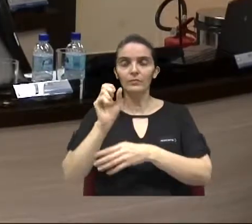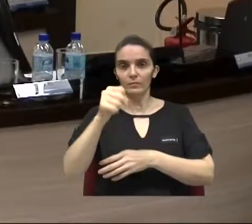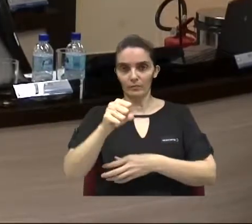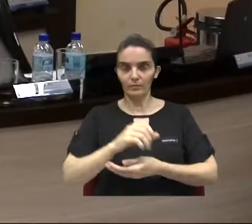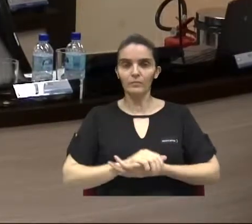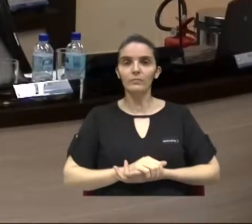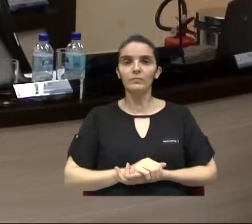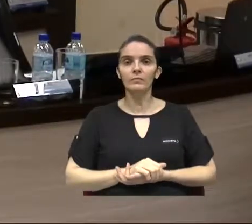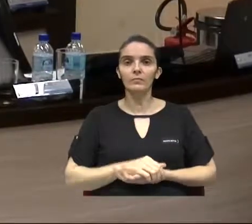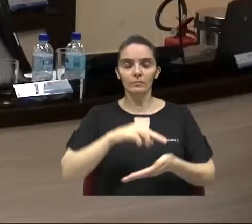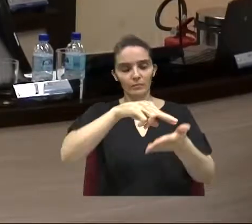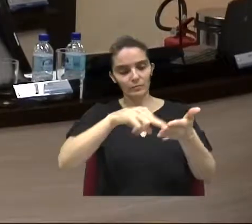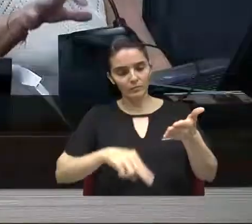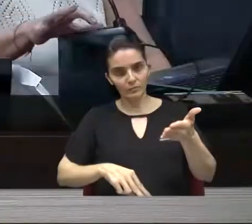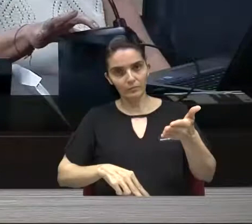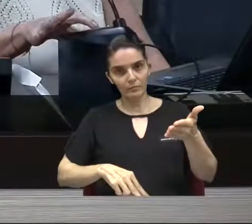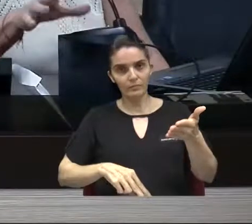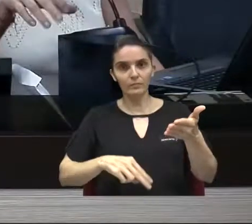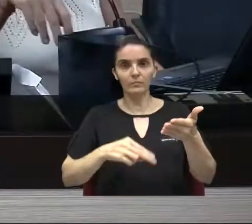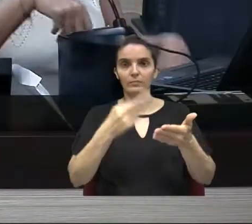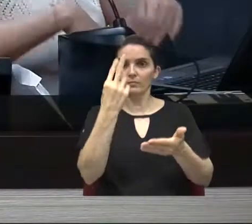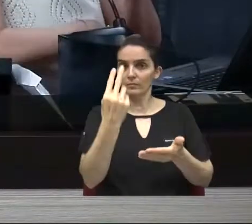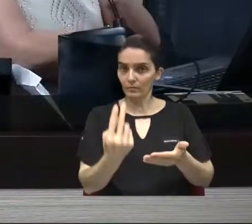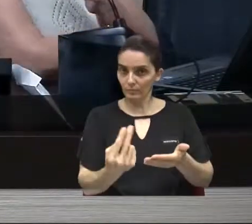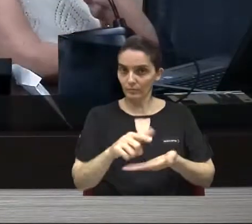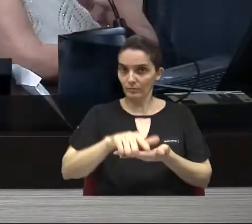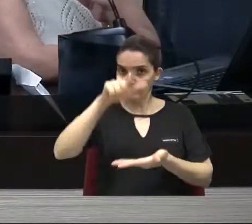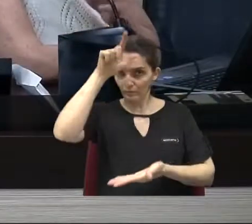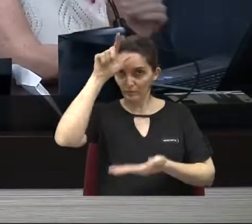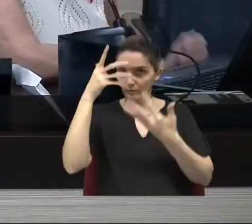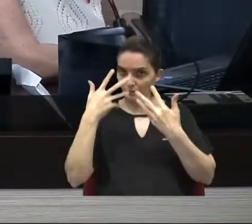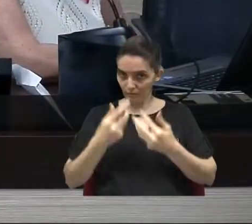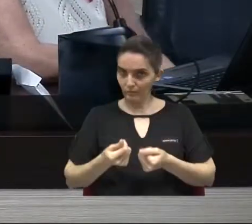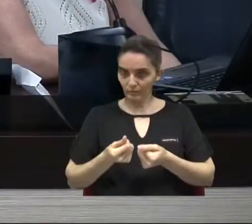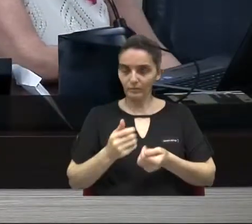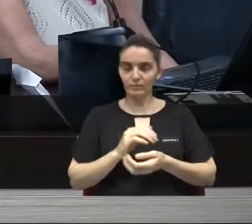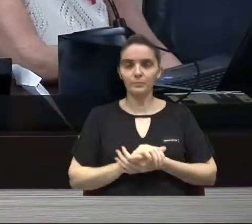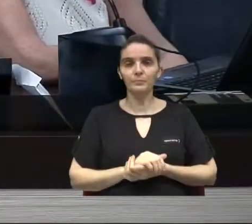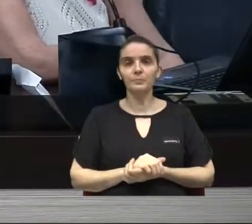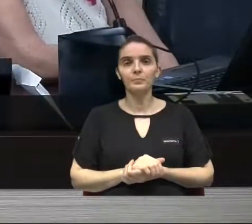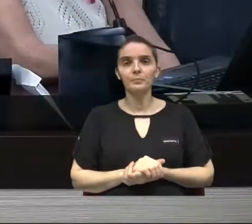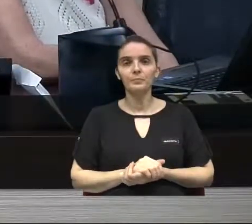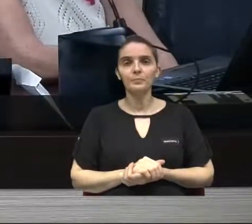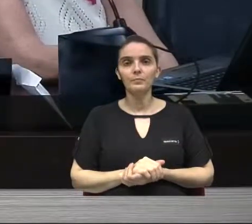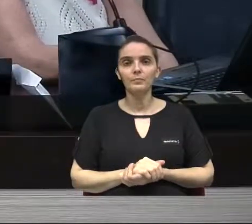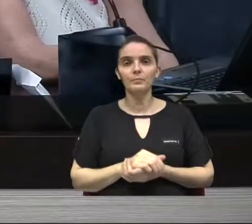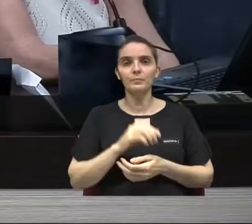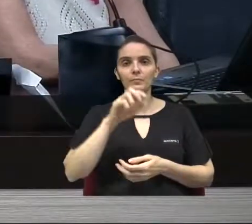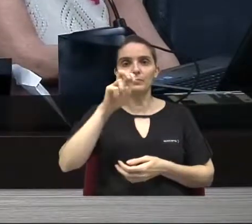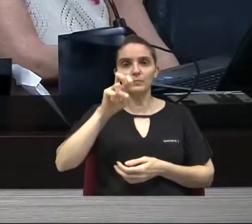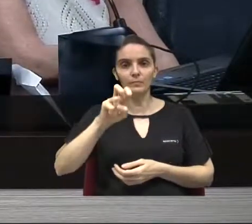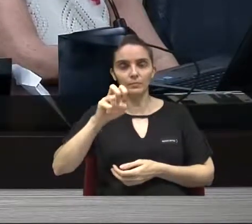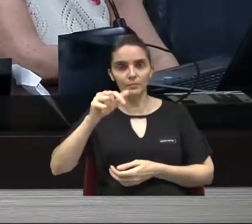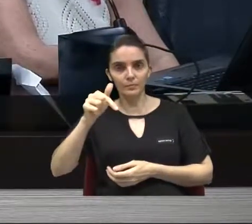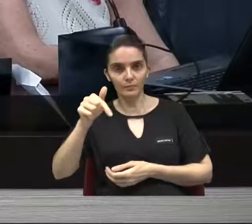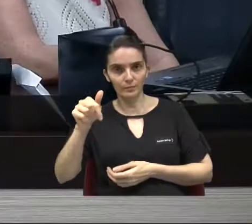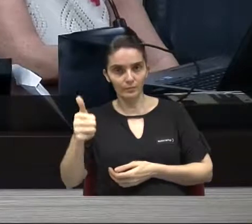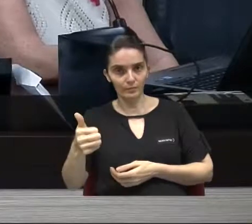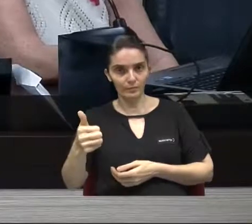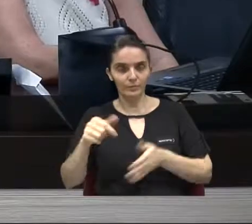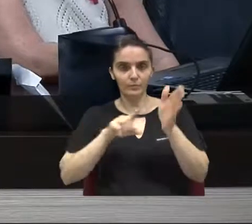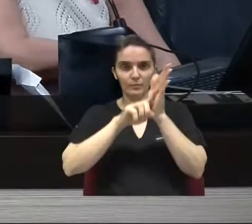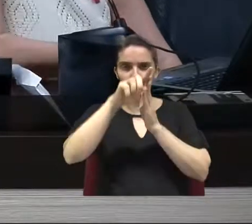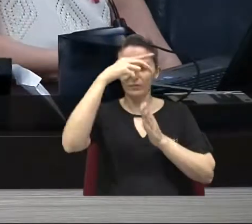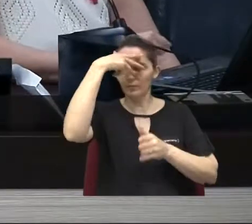presidente. A leitura, primeira secretária, conforme foi deliberado pelos líderes. Requerimento 571 requer informações ao